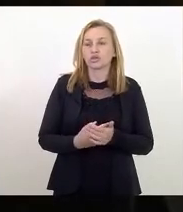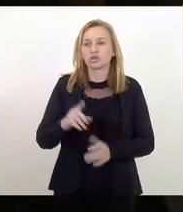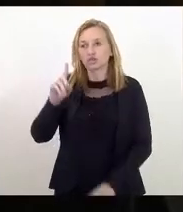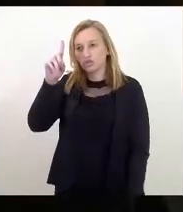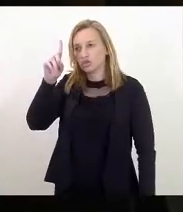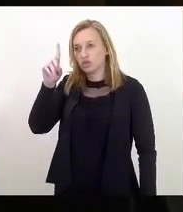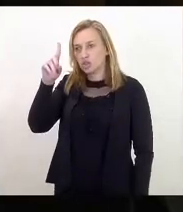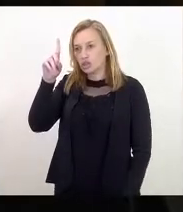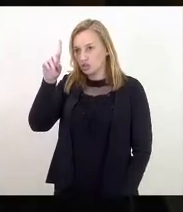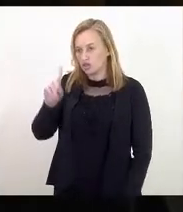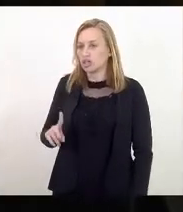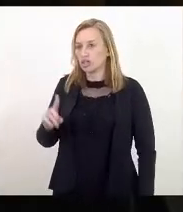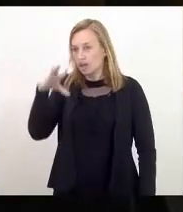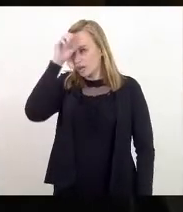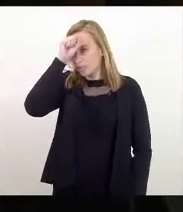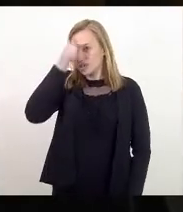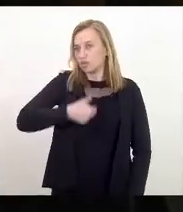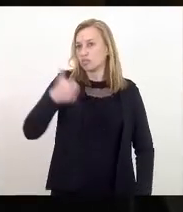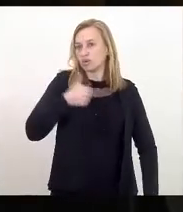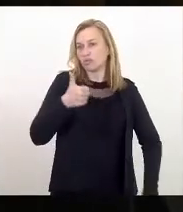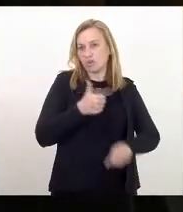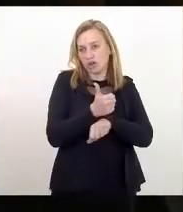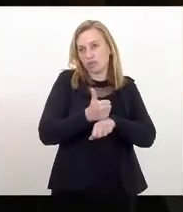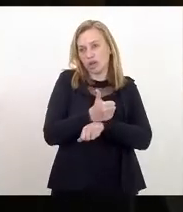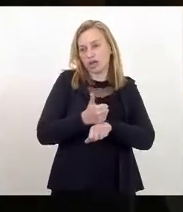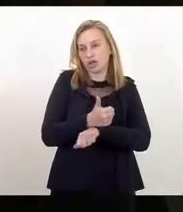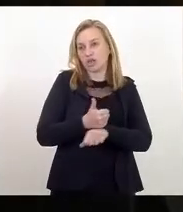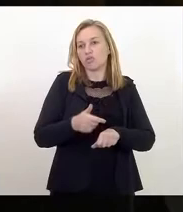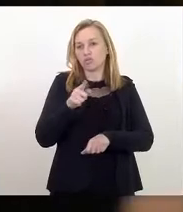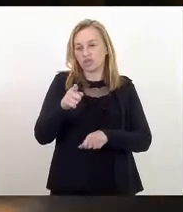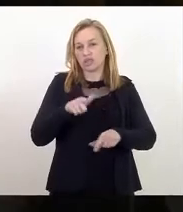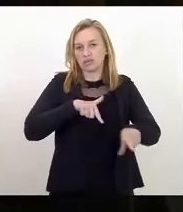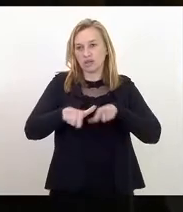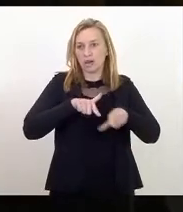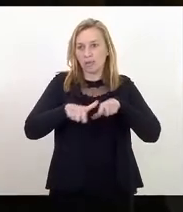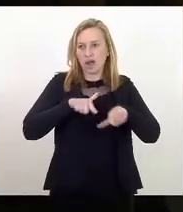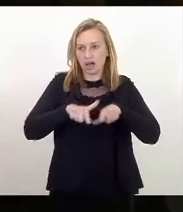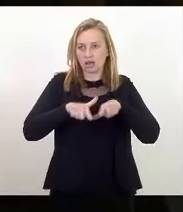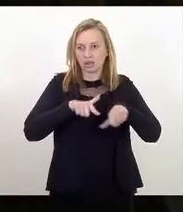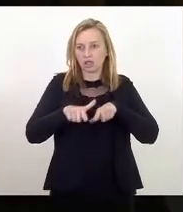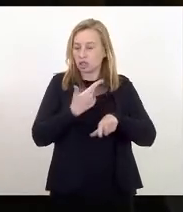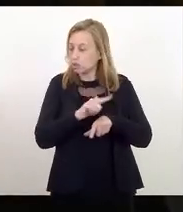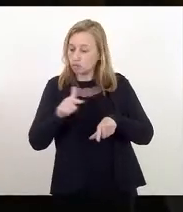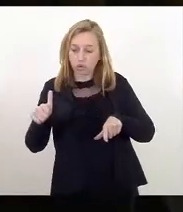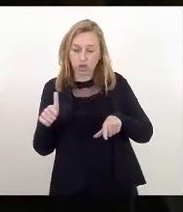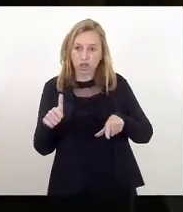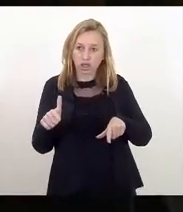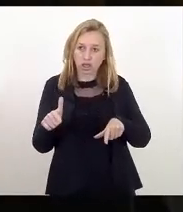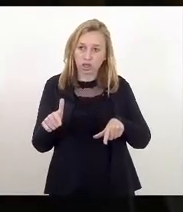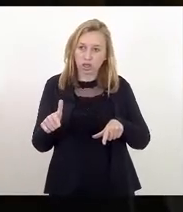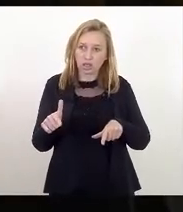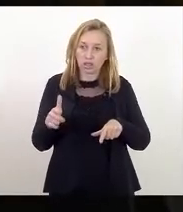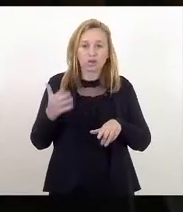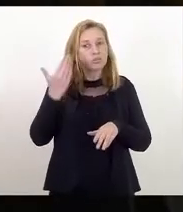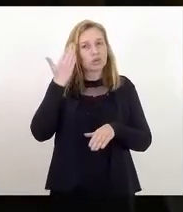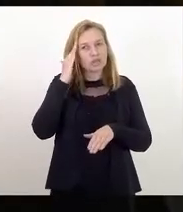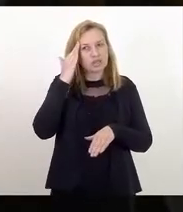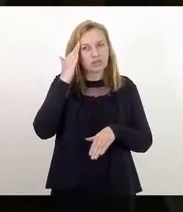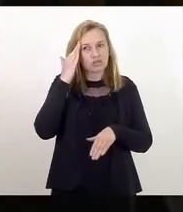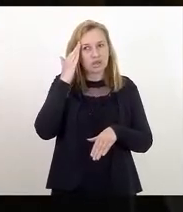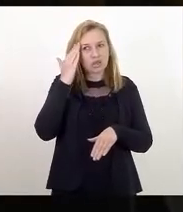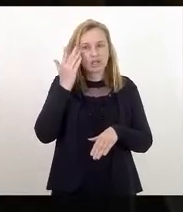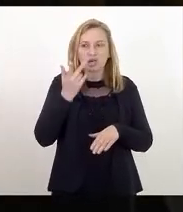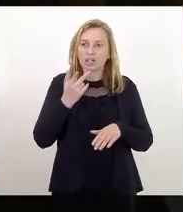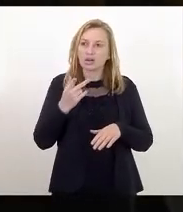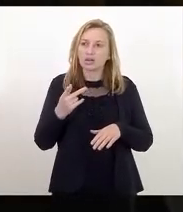Ele é amplo esse princípio. E quando você trabalha e você não tem, na minha concepção, as